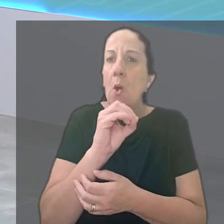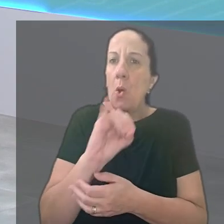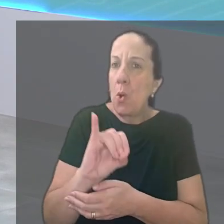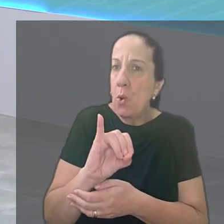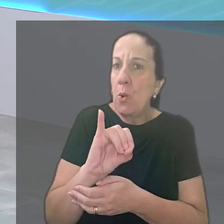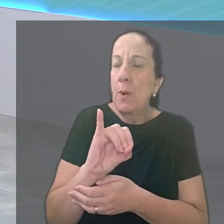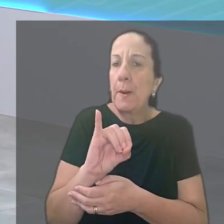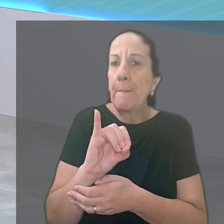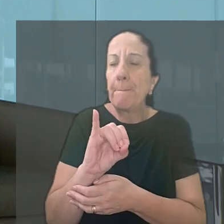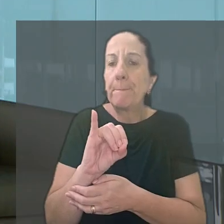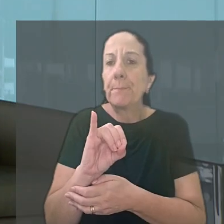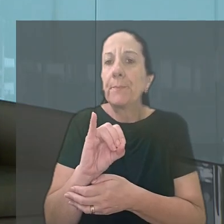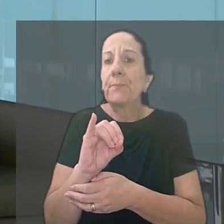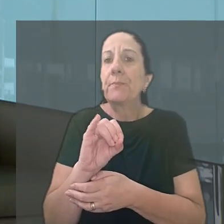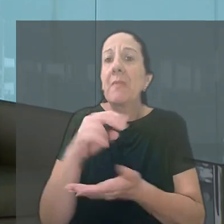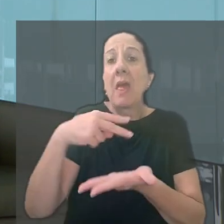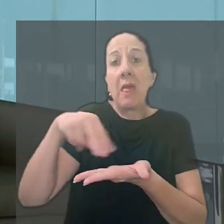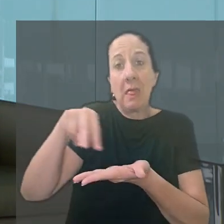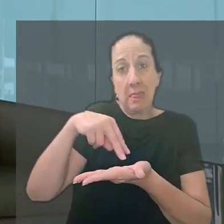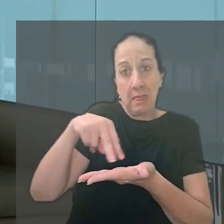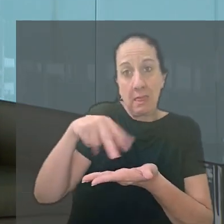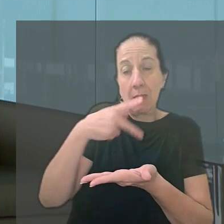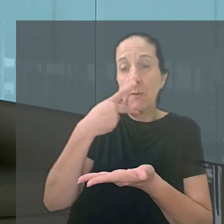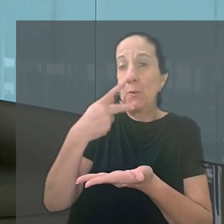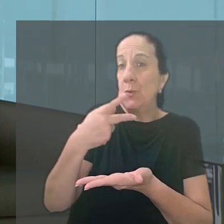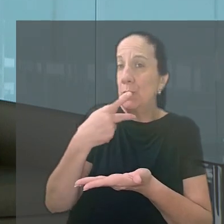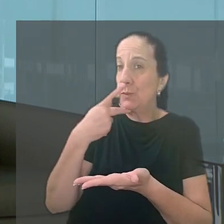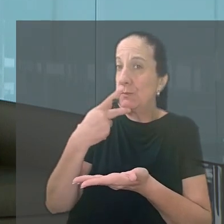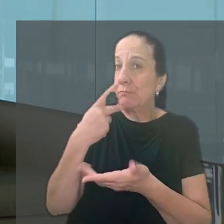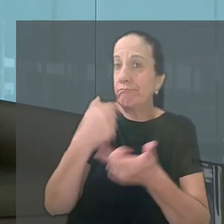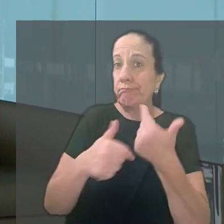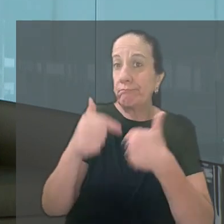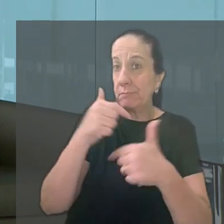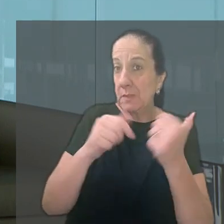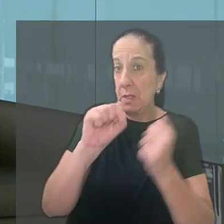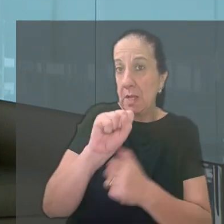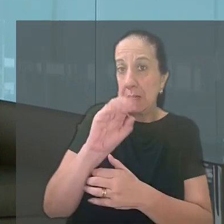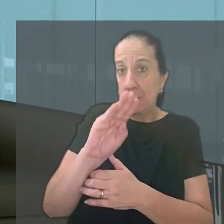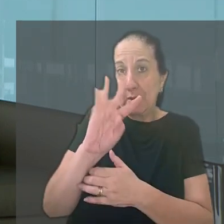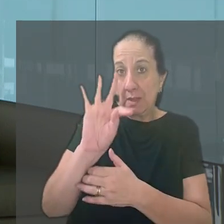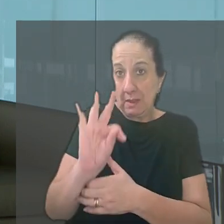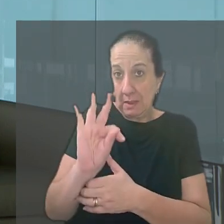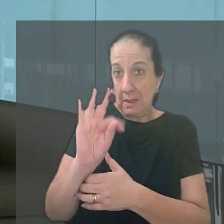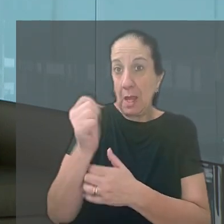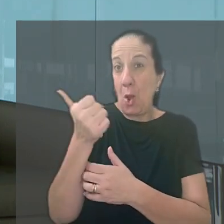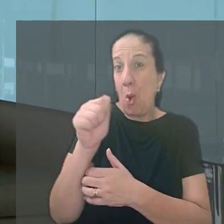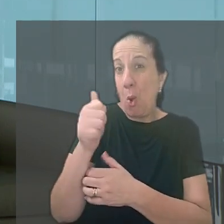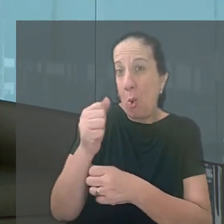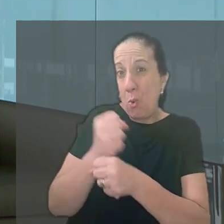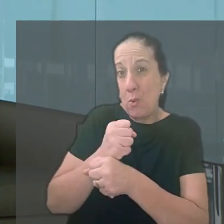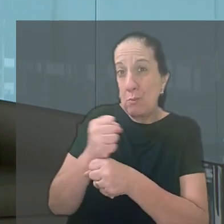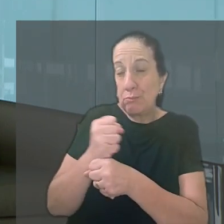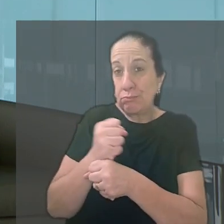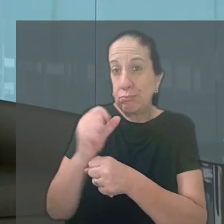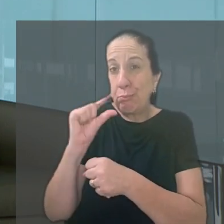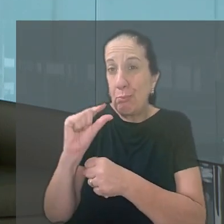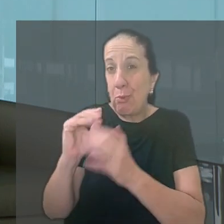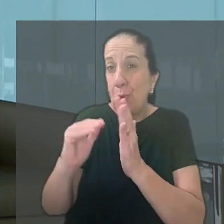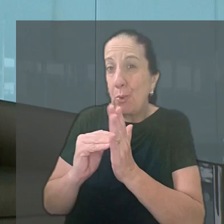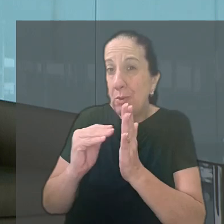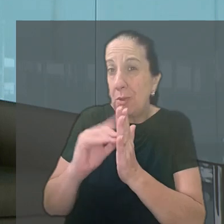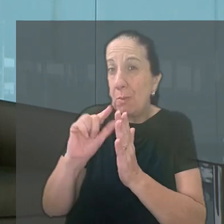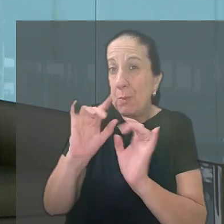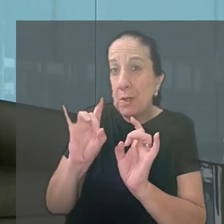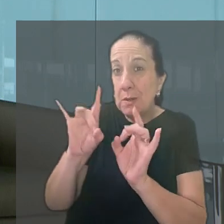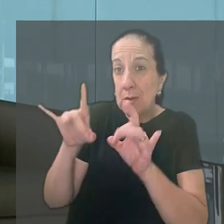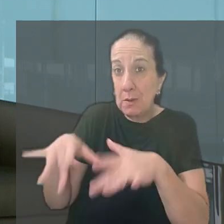Olá, Luana. A coreógrafa contou que prestou serviços para o SBT durante 11 anos. Pouco tempo após